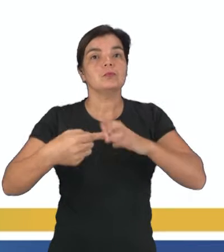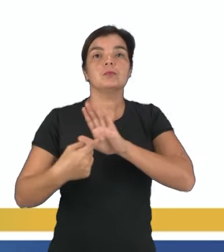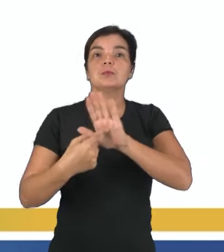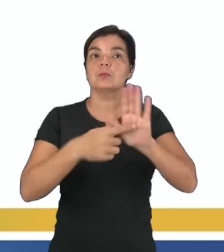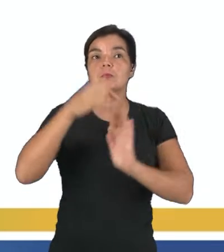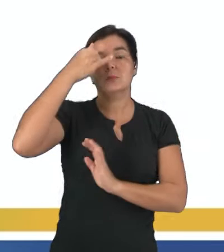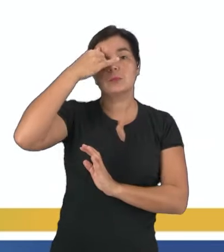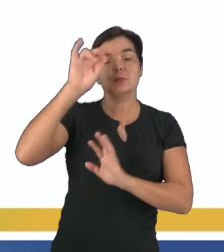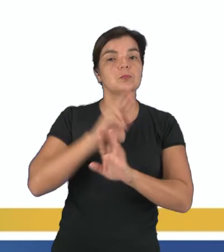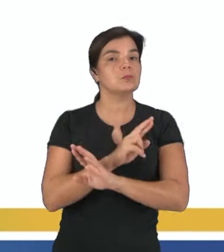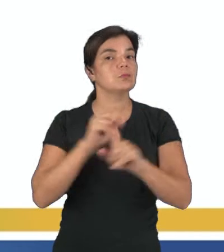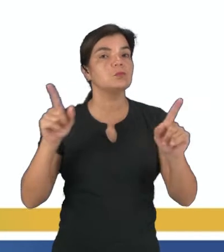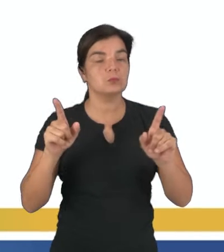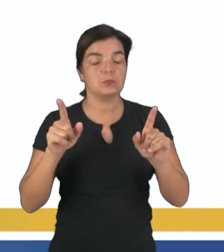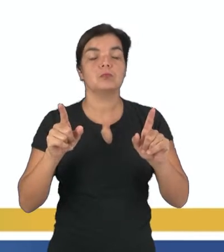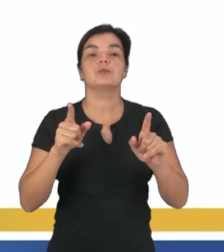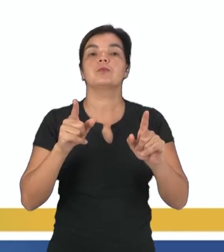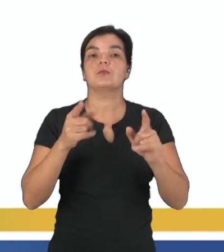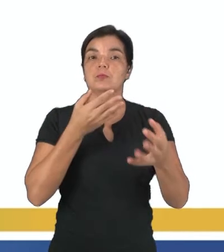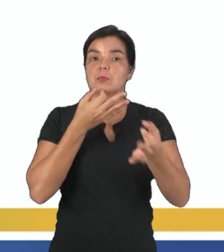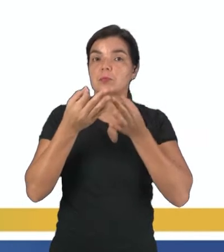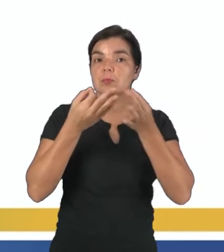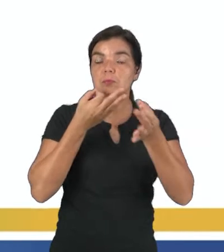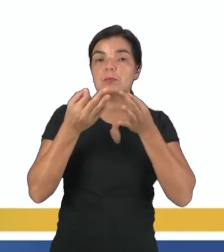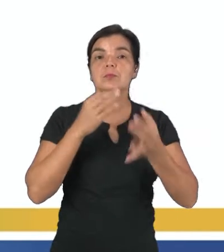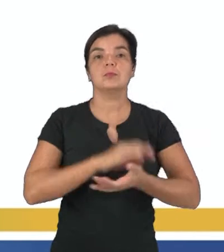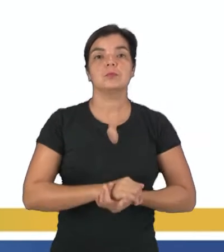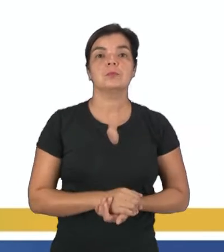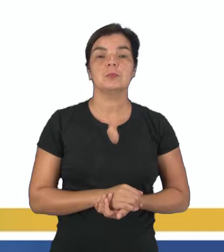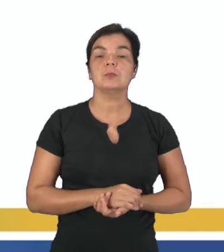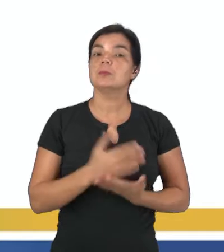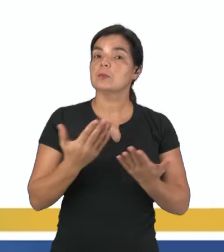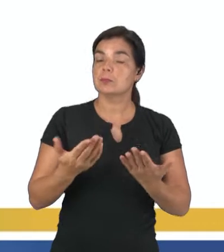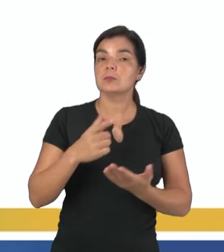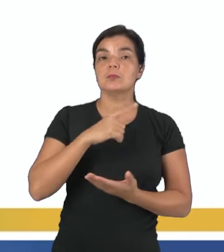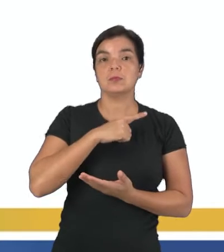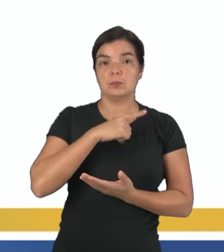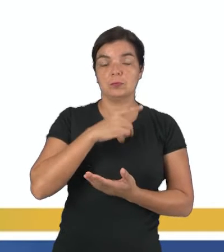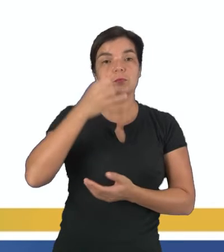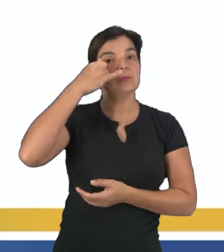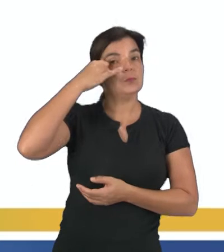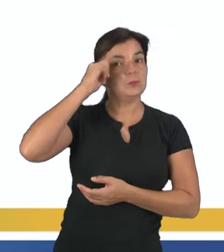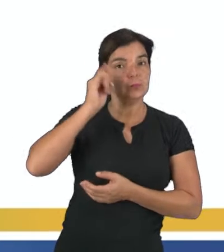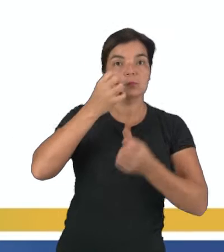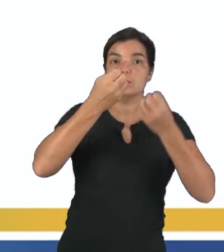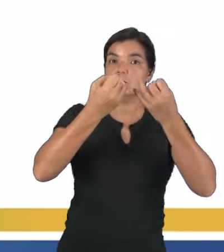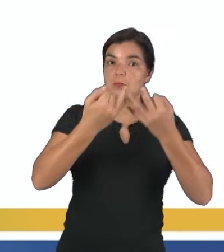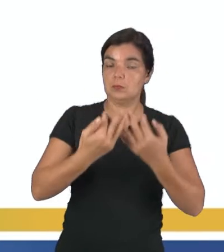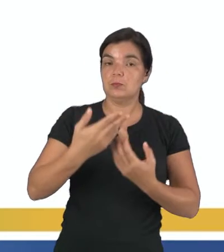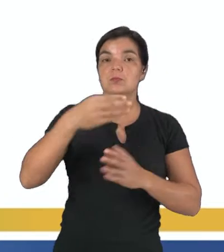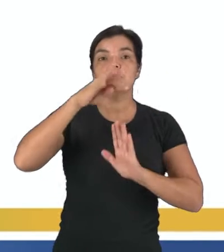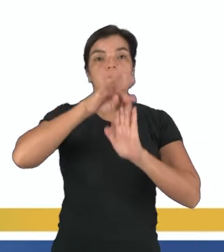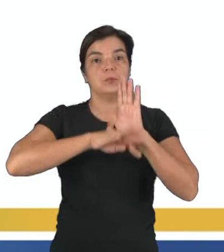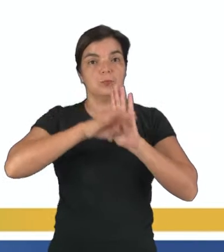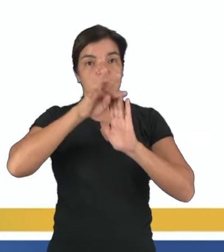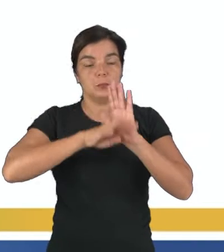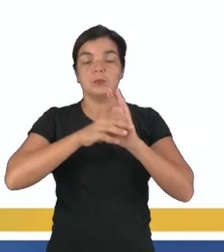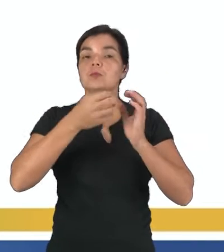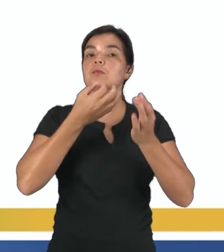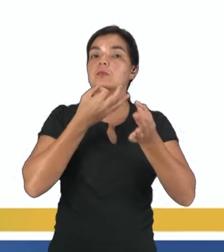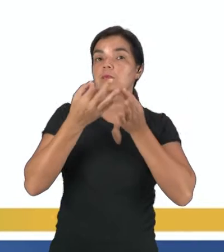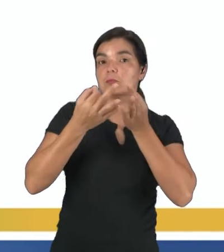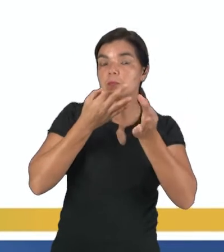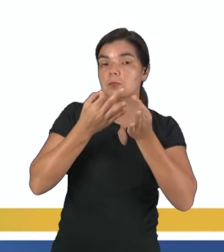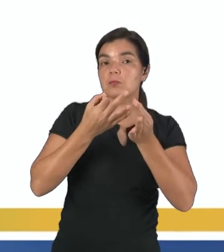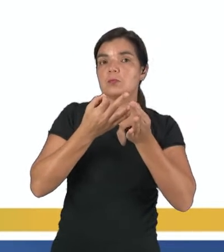ela apresenta o quê? Ideias opostas à argumentação. Então aqui eu trago uma ideia dentro do meu texto, um argumento,